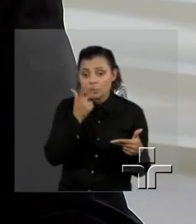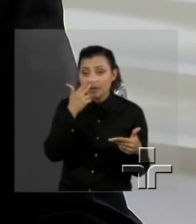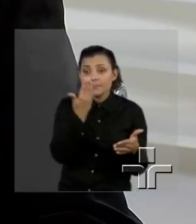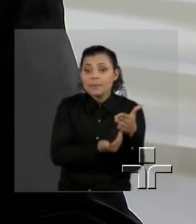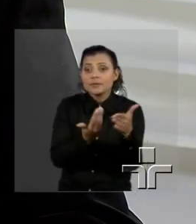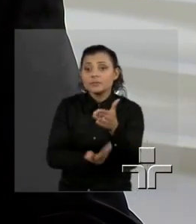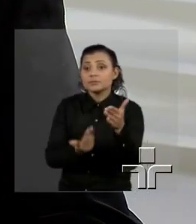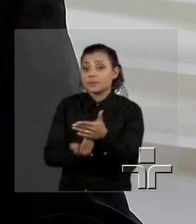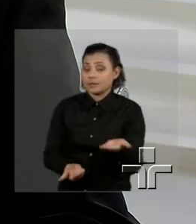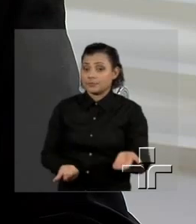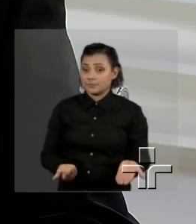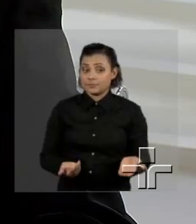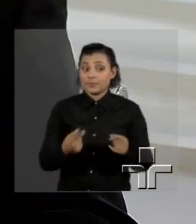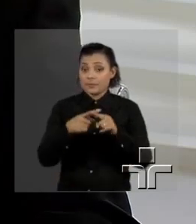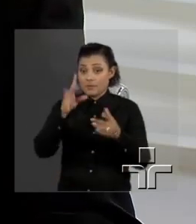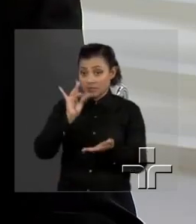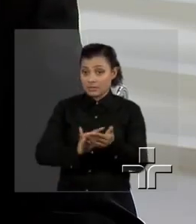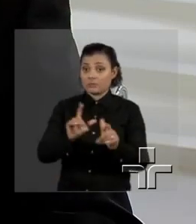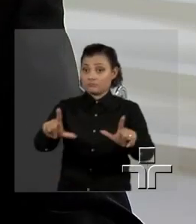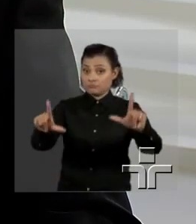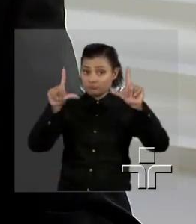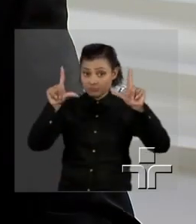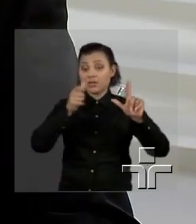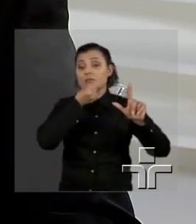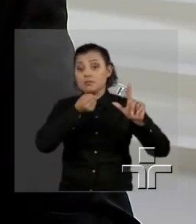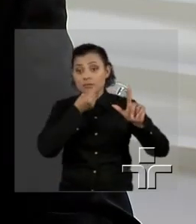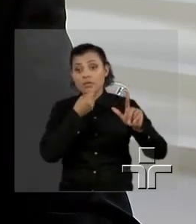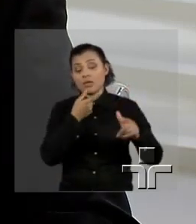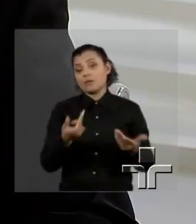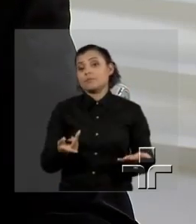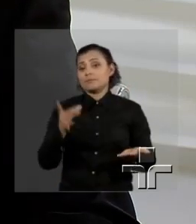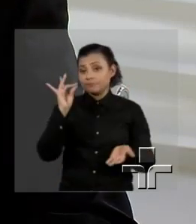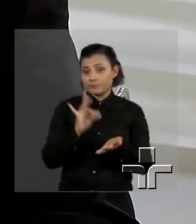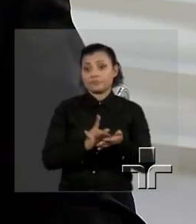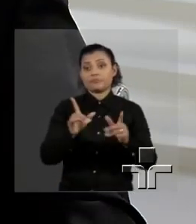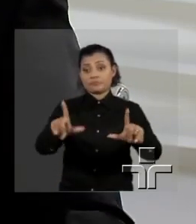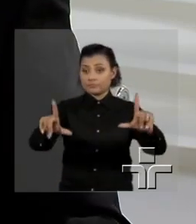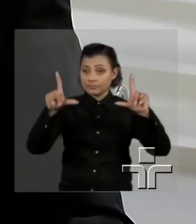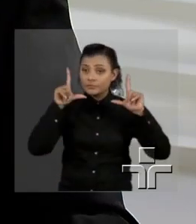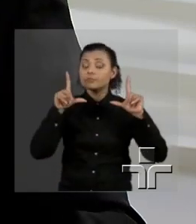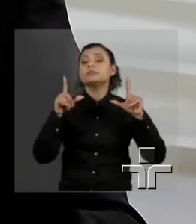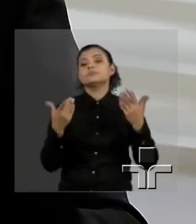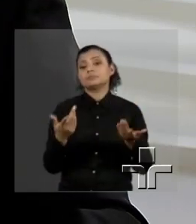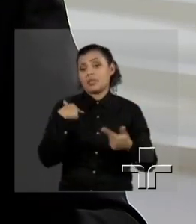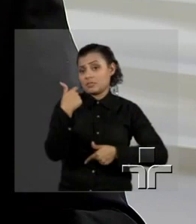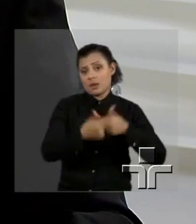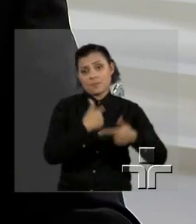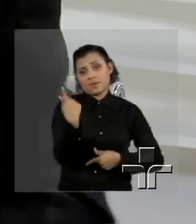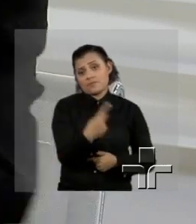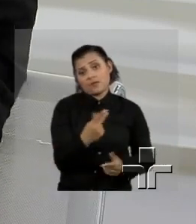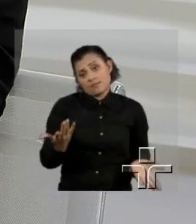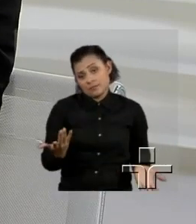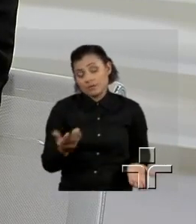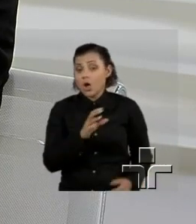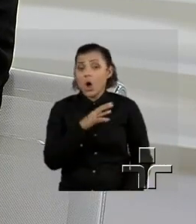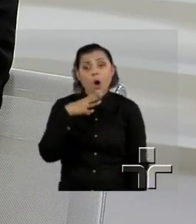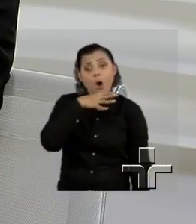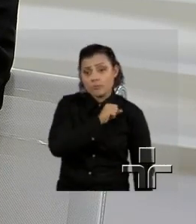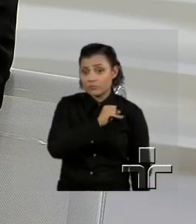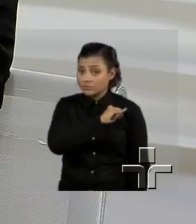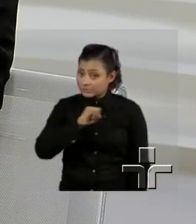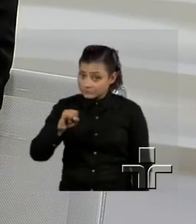qual é a sua visão sobre essa... Não há uma falta de agenda ou essas bobagens, entre aspas, distribuídas aí a